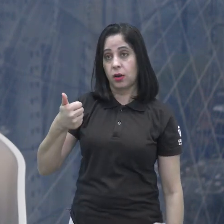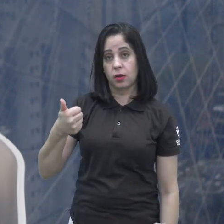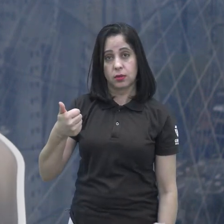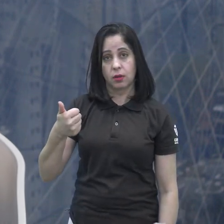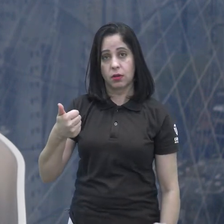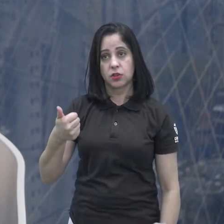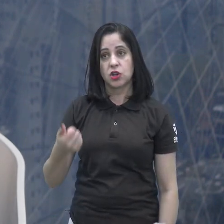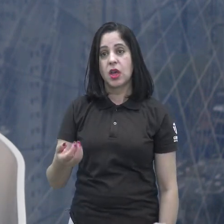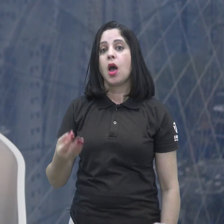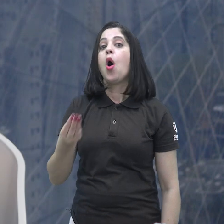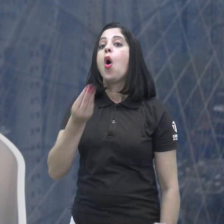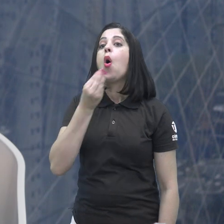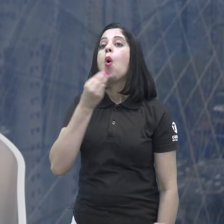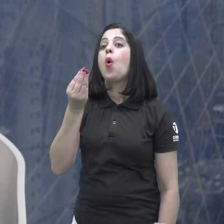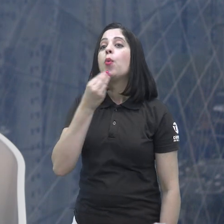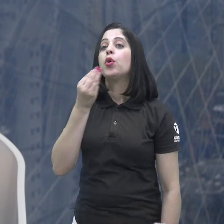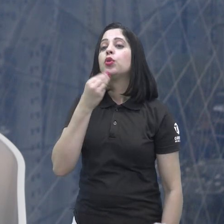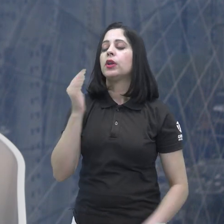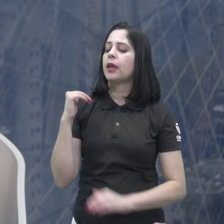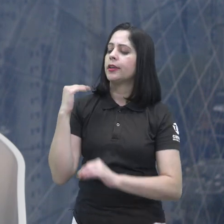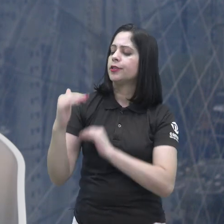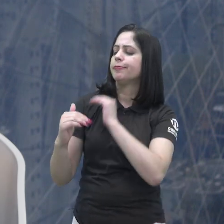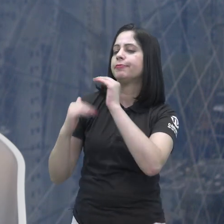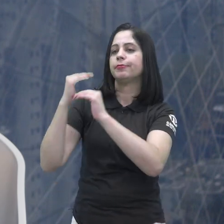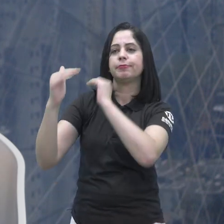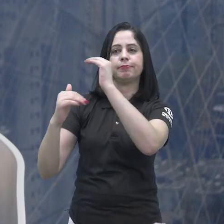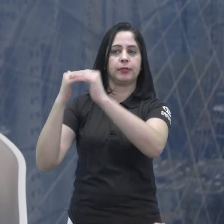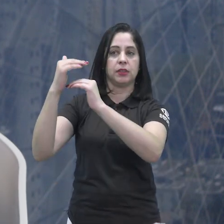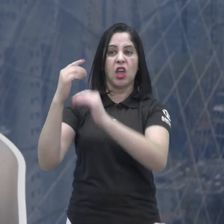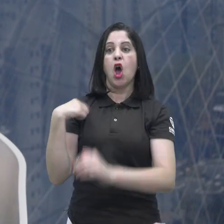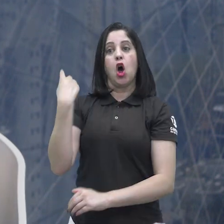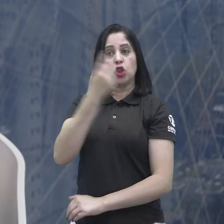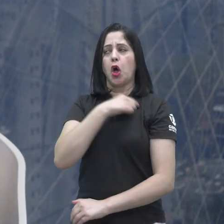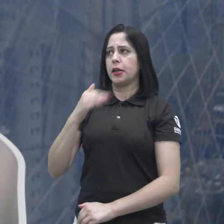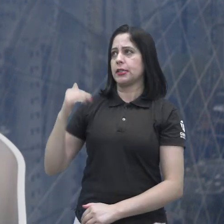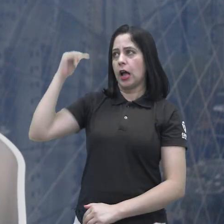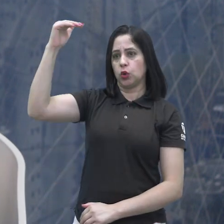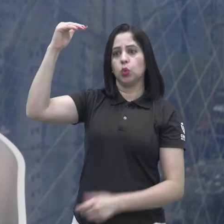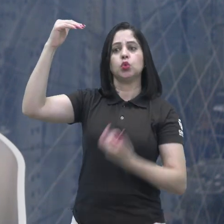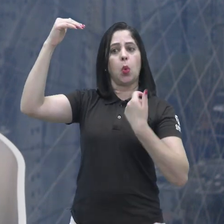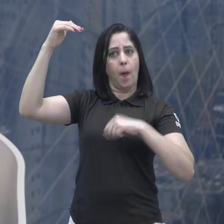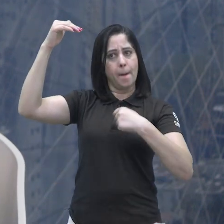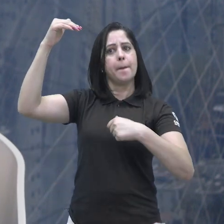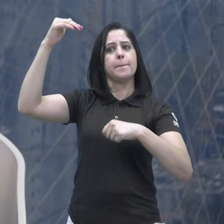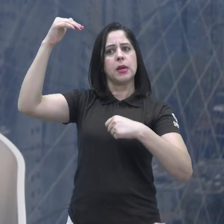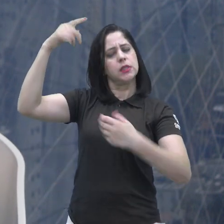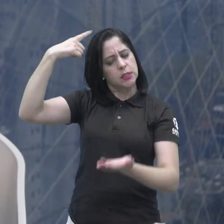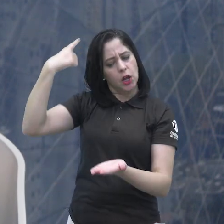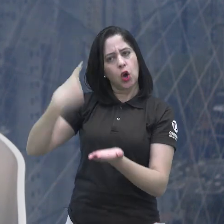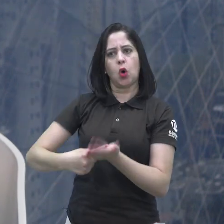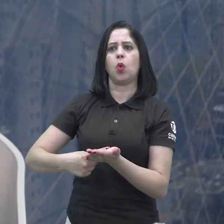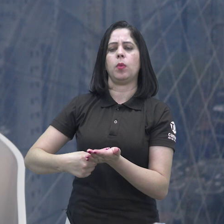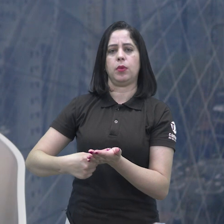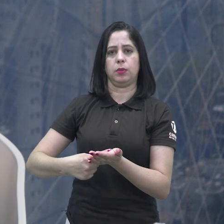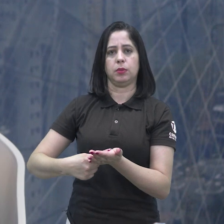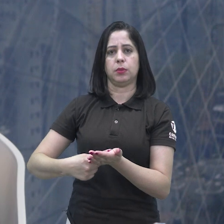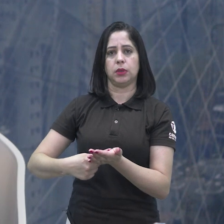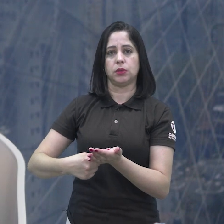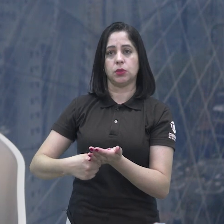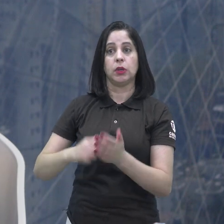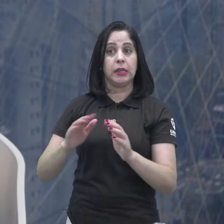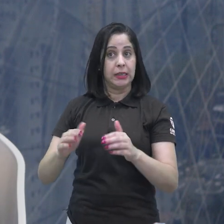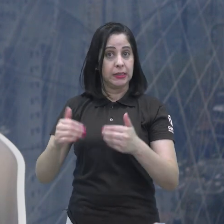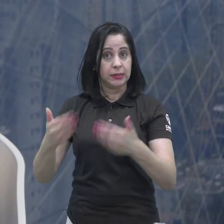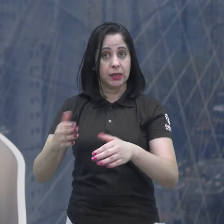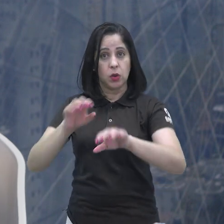vida, que ofereça oportunidade de realização. Nós, adultos, temos que fazer esse pacto. Uma vez que a gente faça esse pacto e entenda